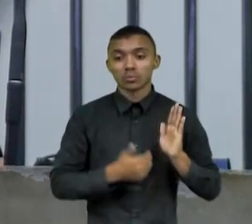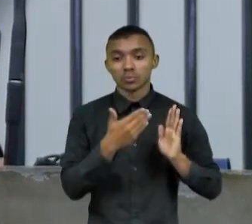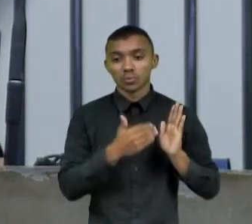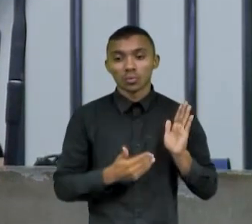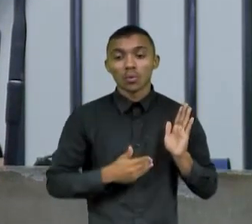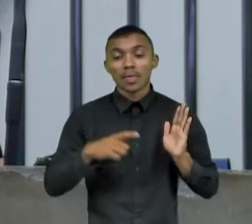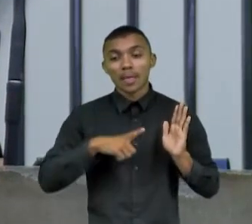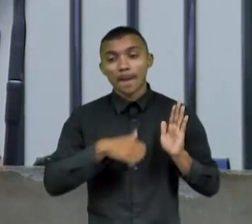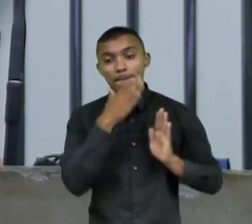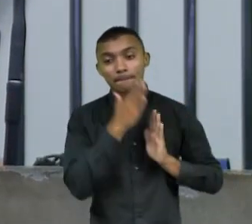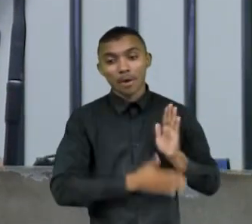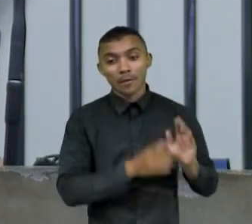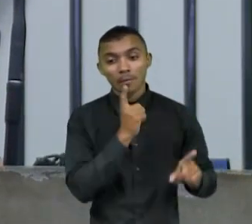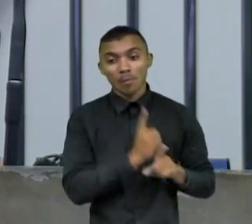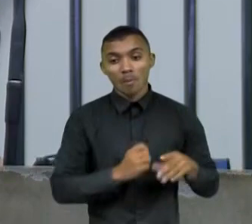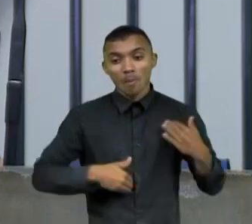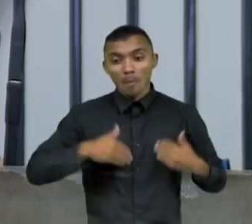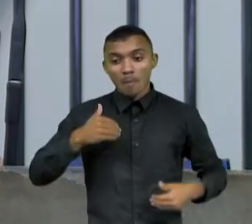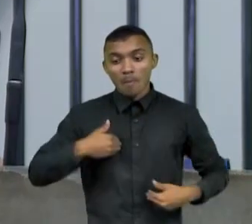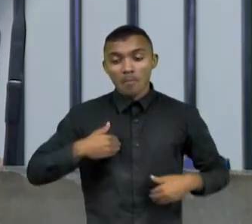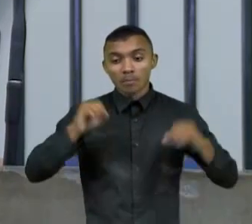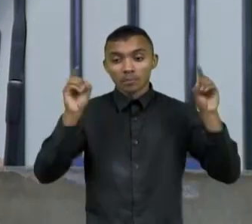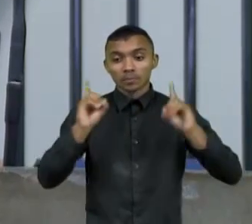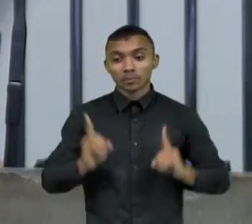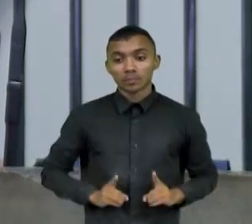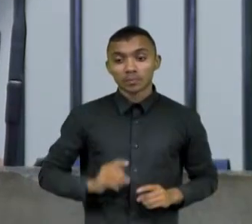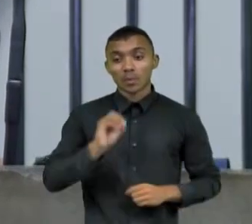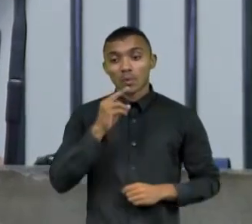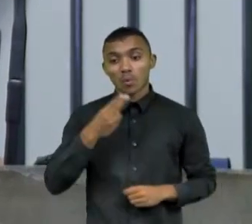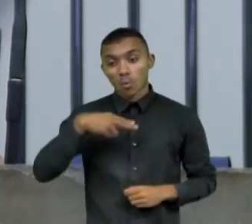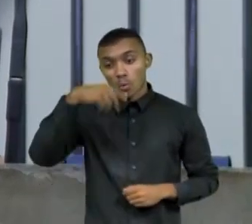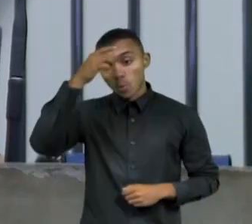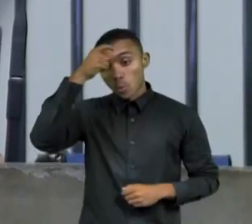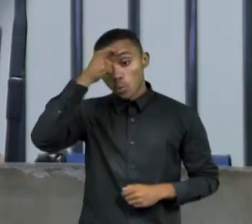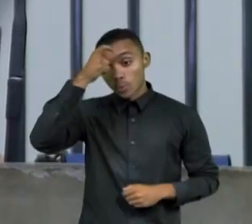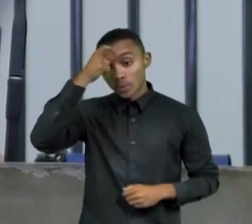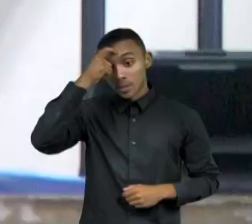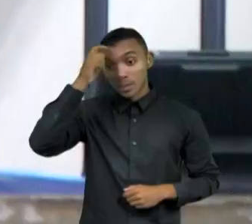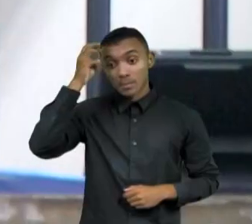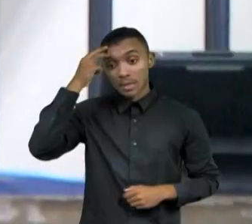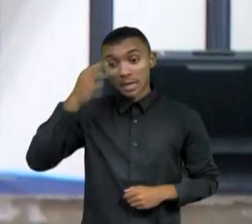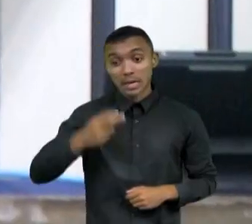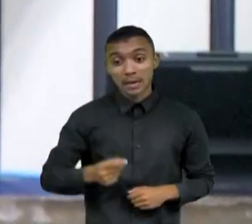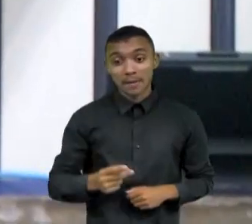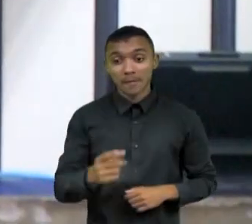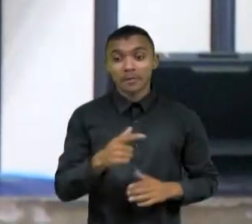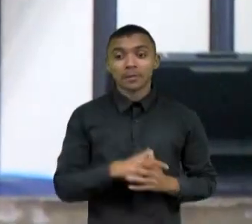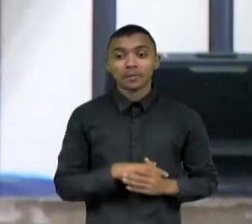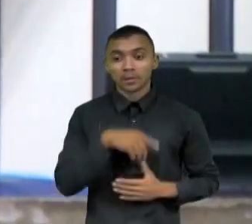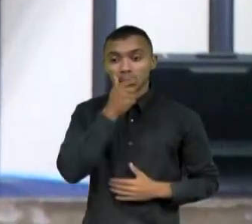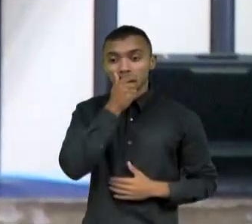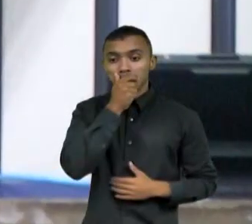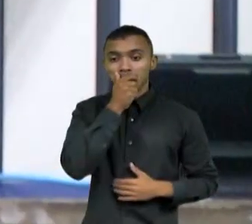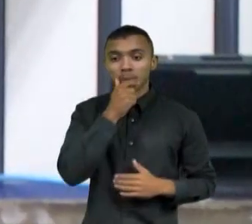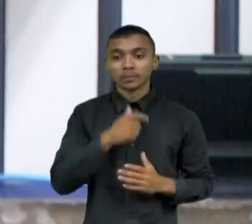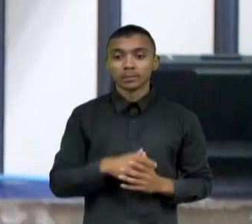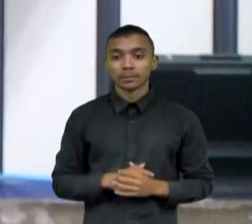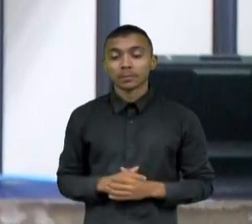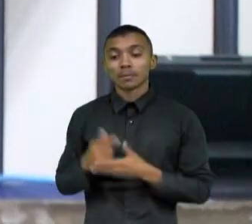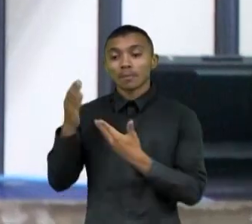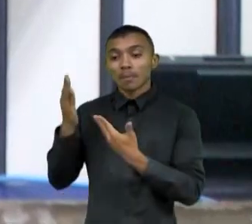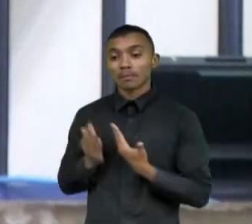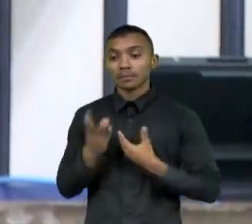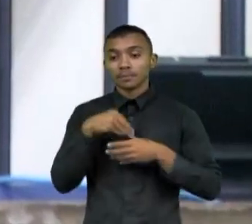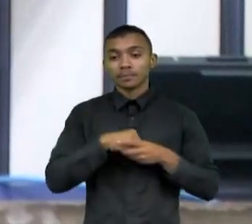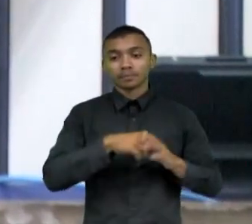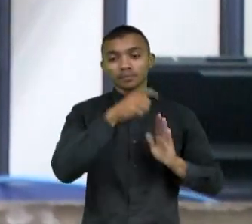atesta deficiências físicas, mentais ou intelectuais irreversíveis. De acordo com a matéria, o documento terá